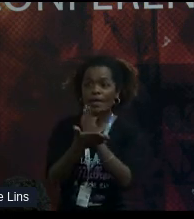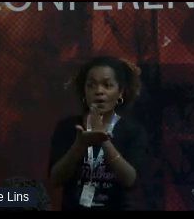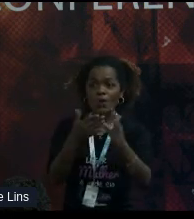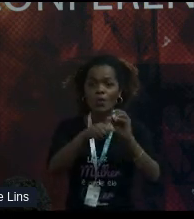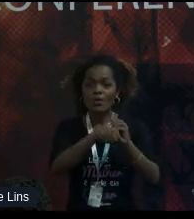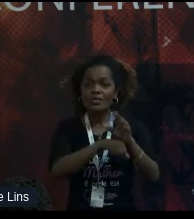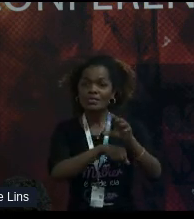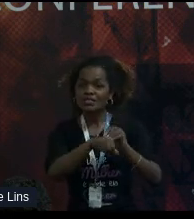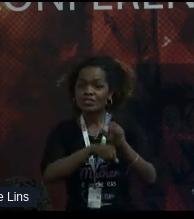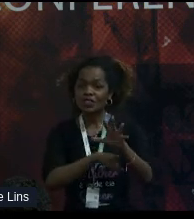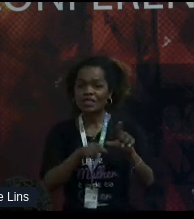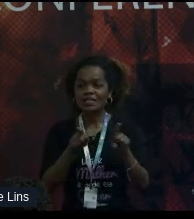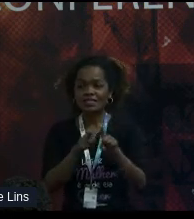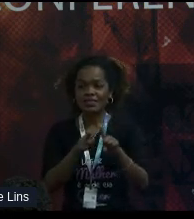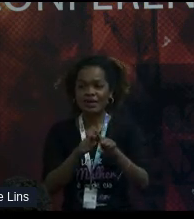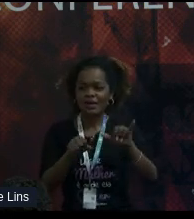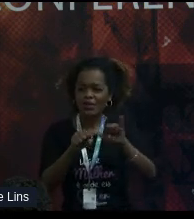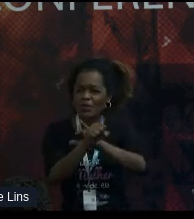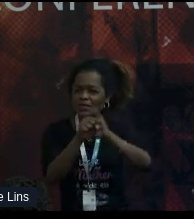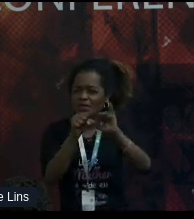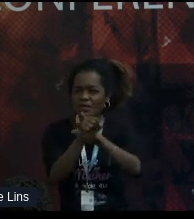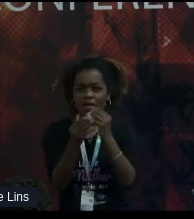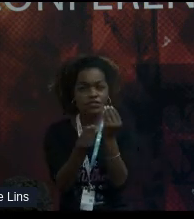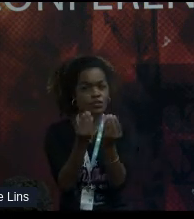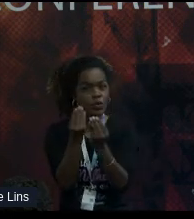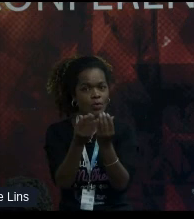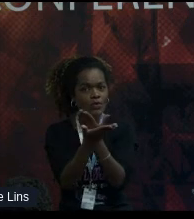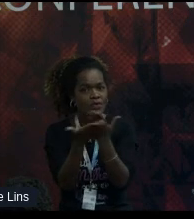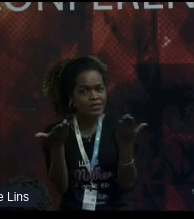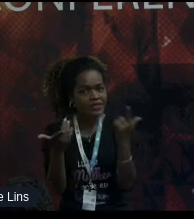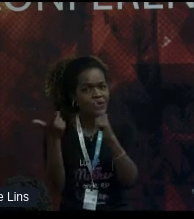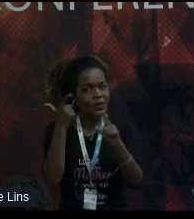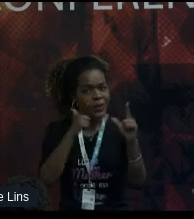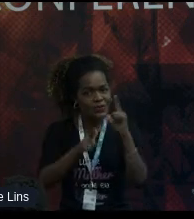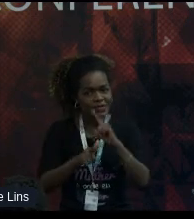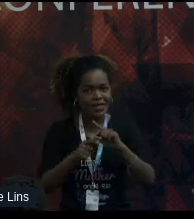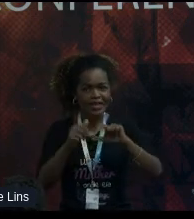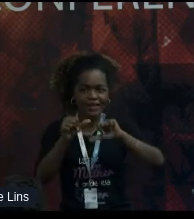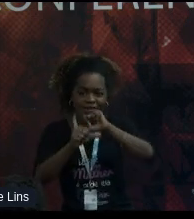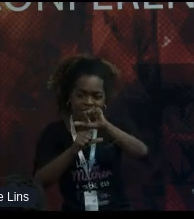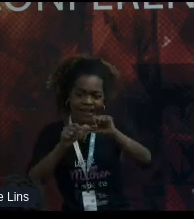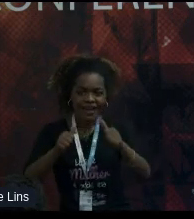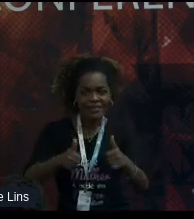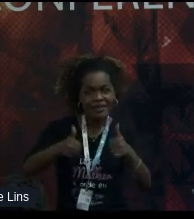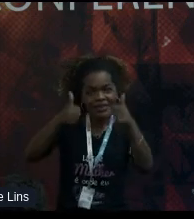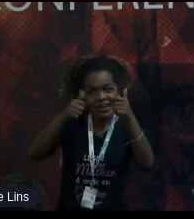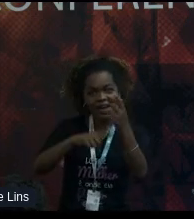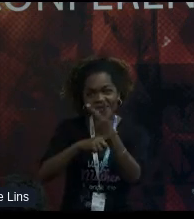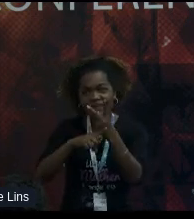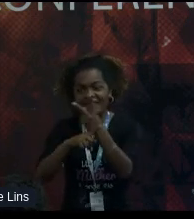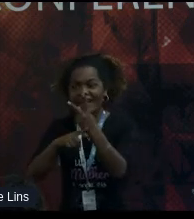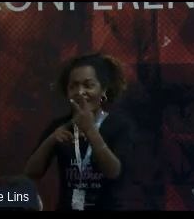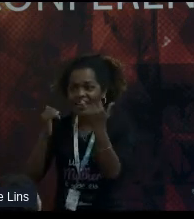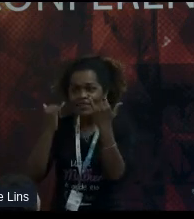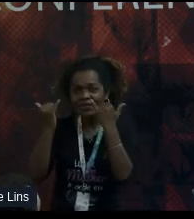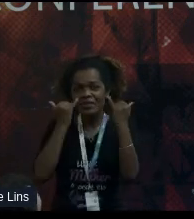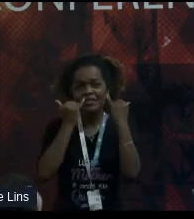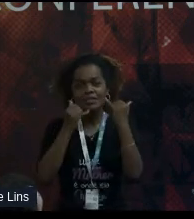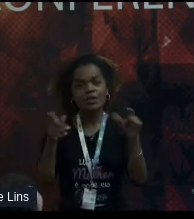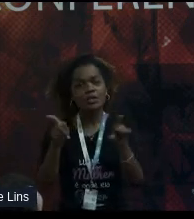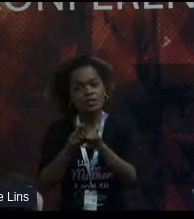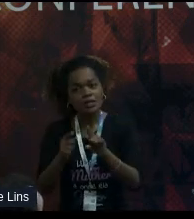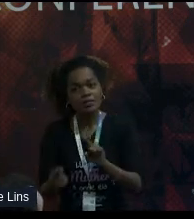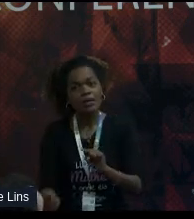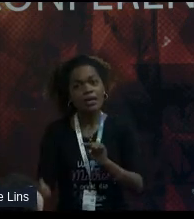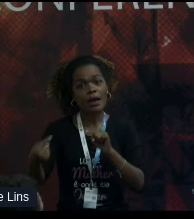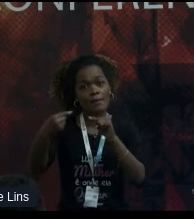alguns macetes sobre como vocês podem evitá-los, corrigi-los, buscar informação e realmente fazer e